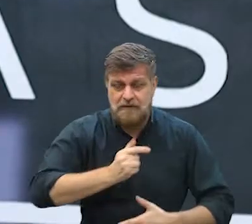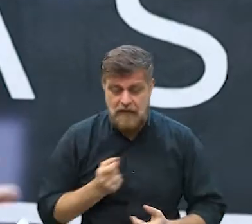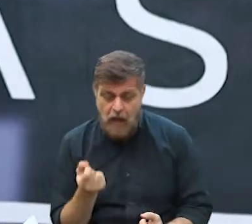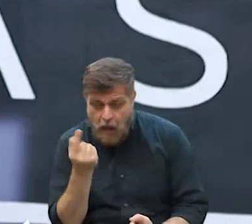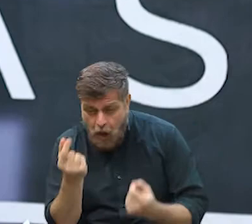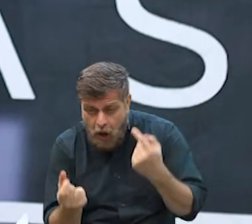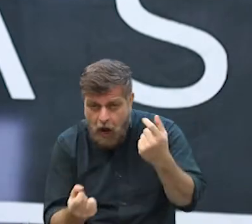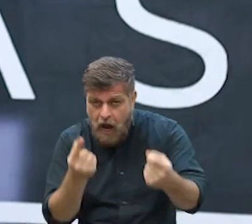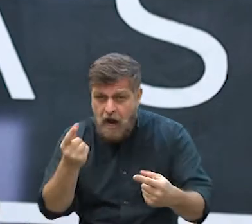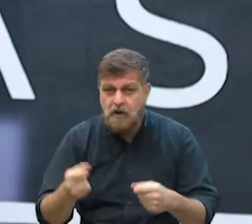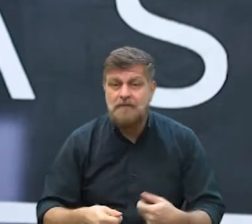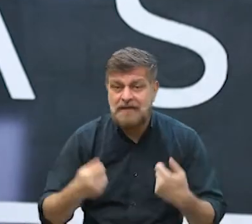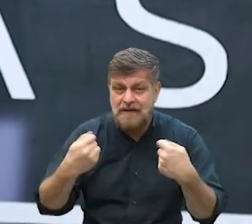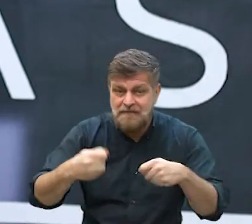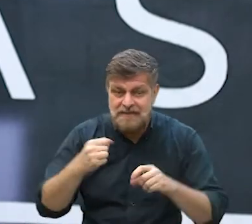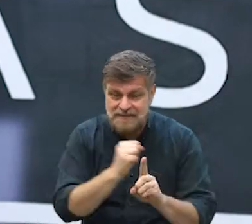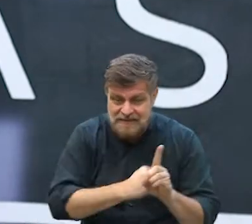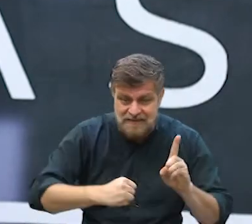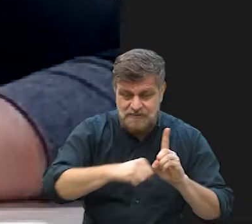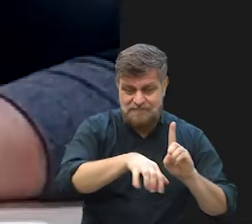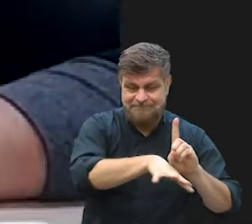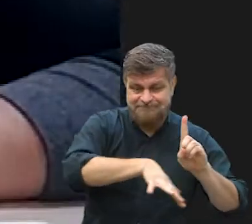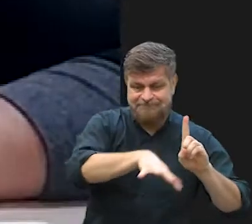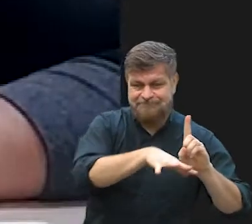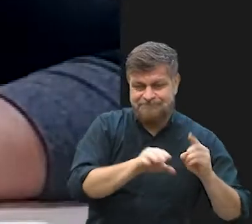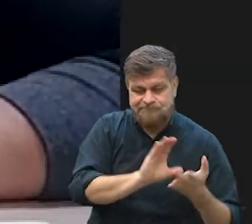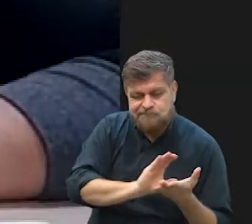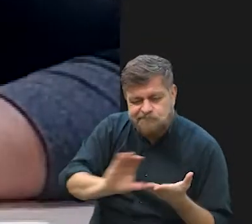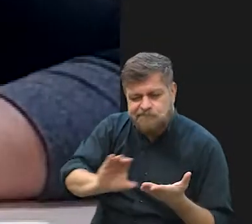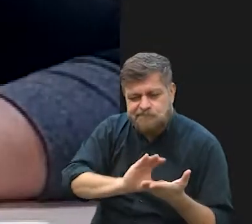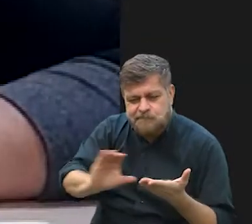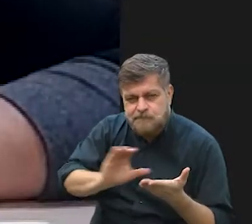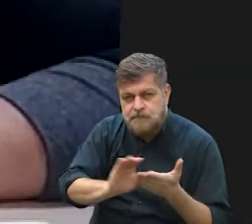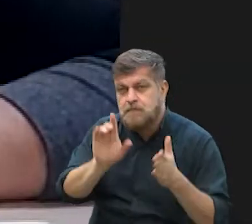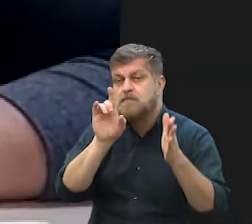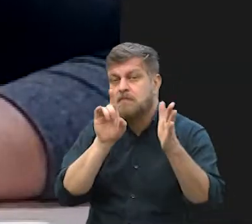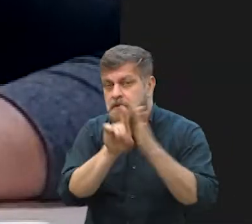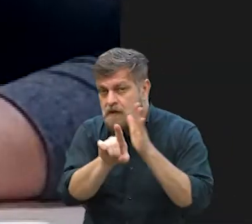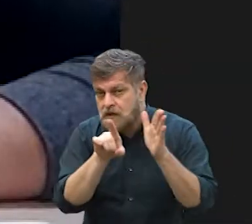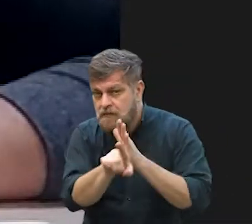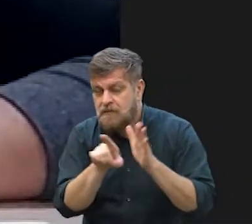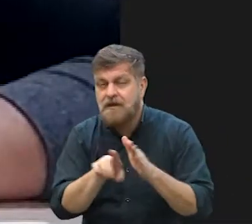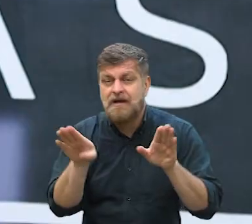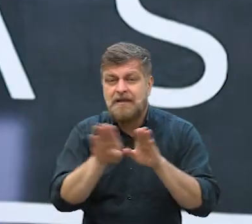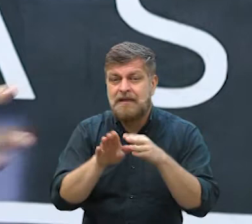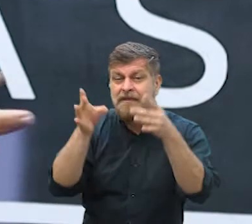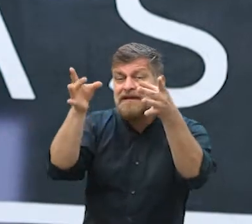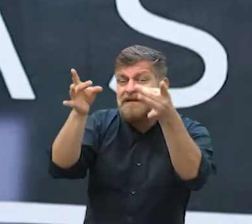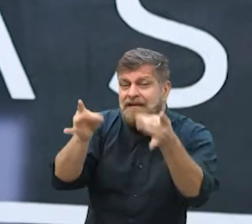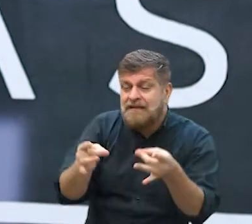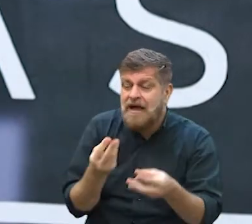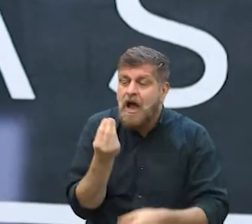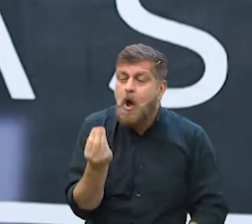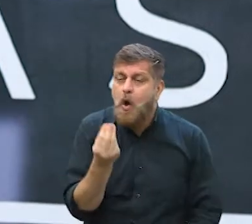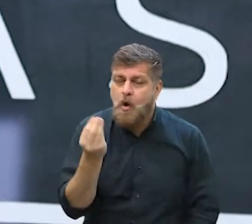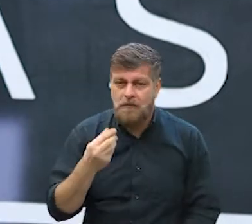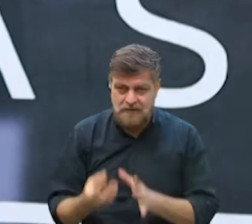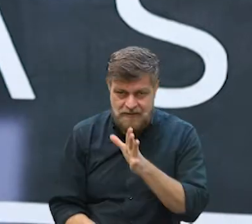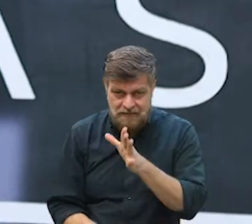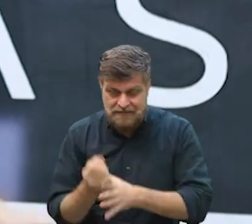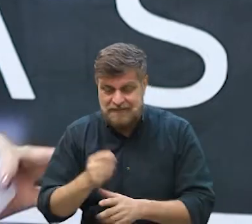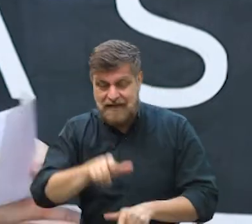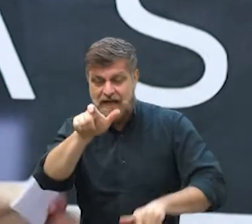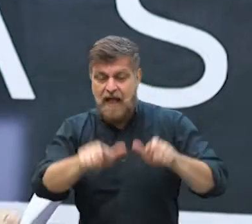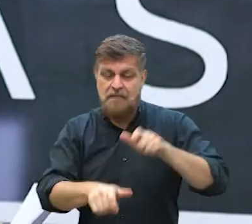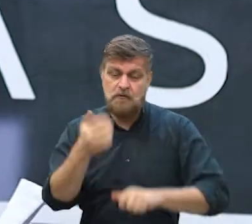contam também muito com a ajuda da sociedade civil. Então, faço uma pergunta para você também contar um pouco para a gente essa realidade que muita gente acha